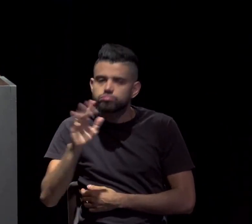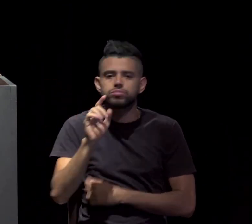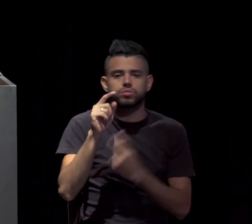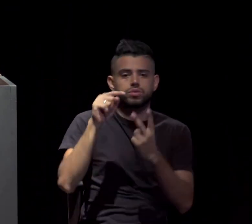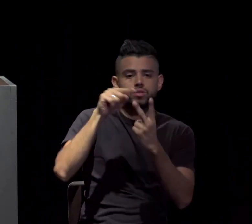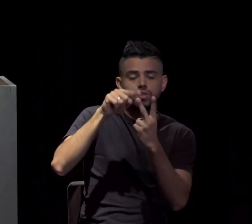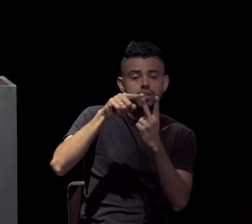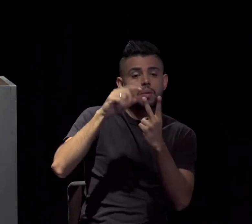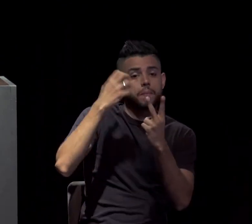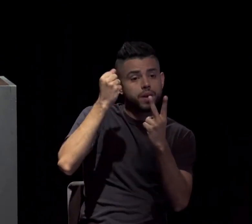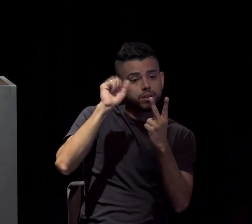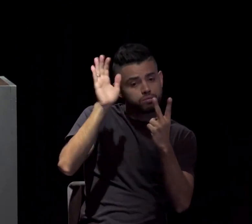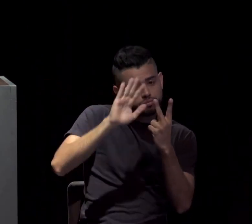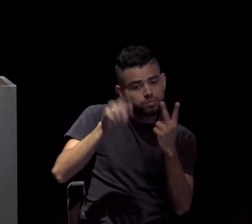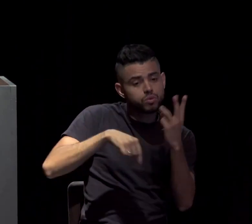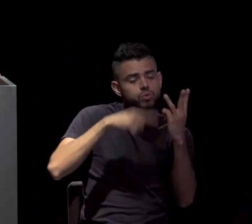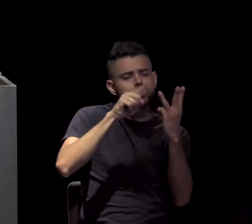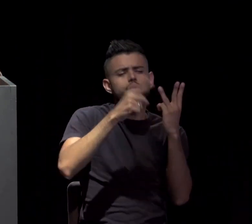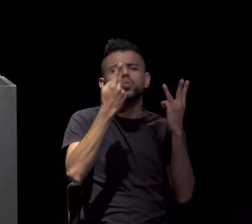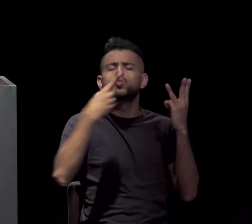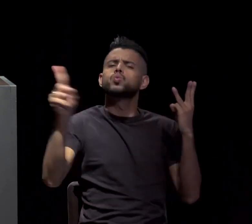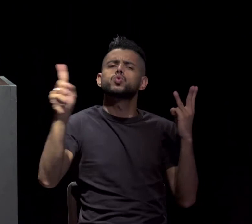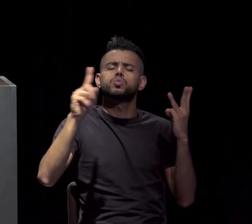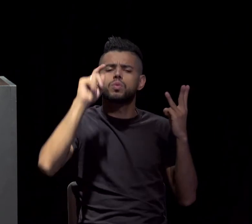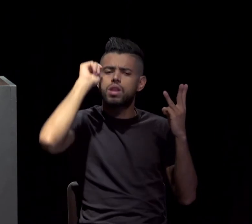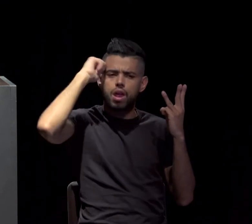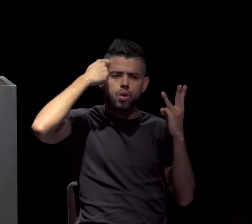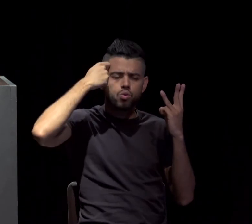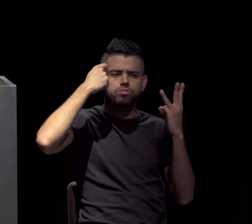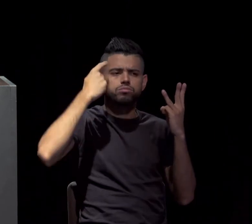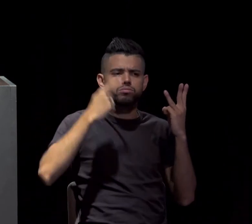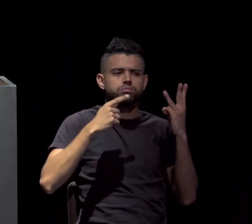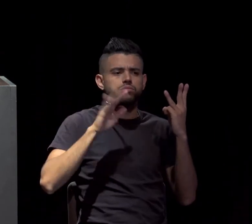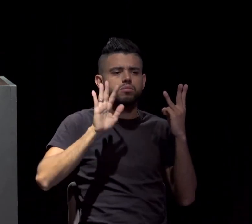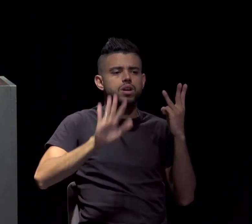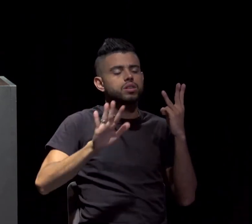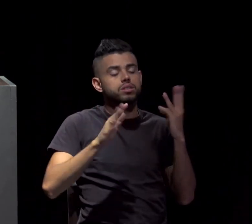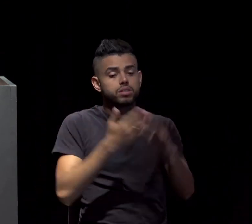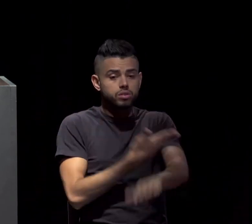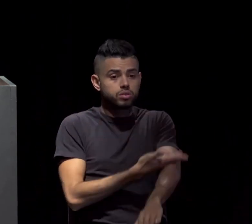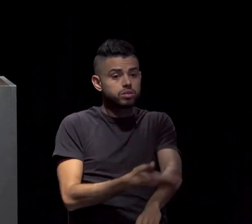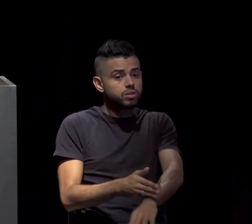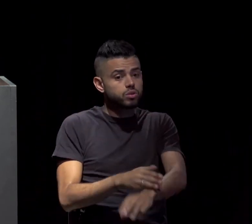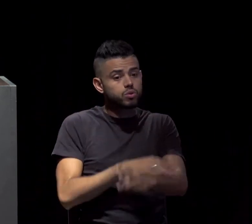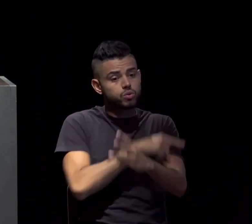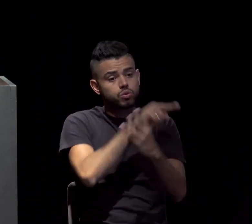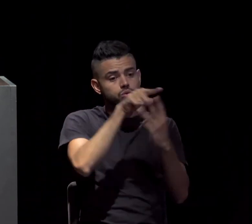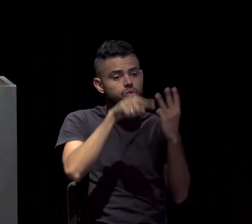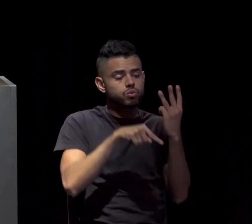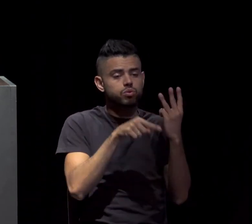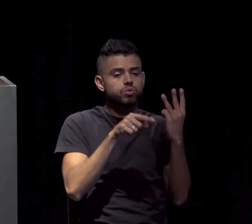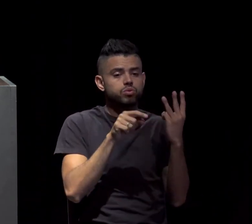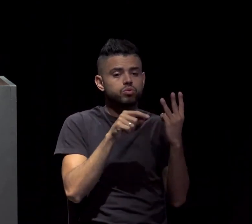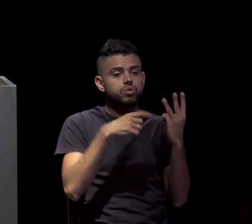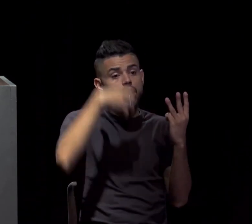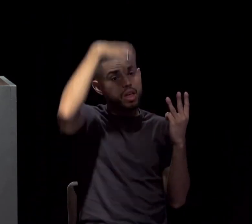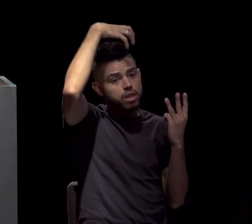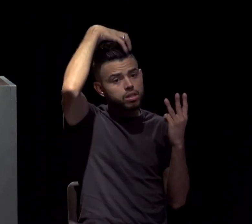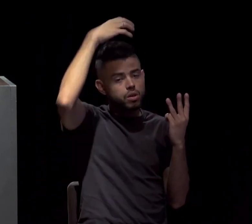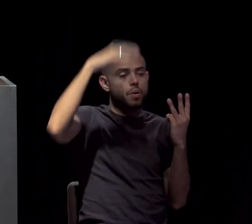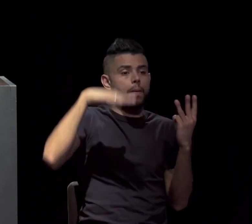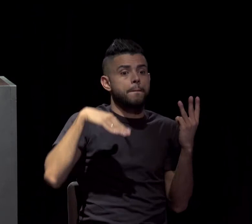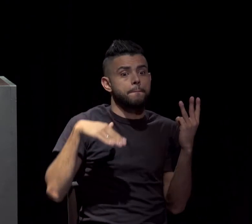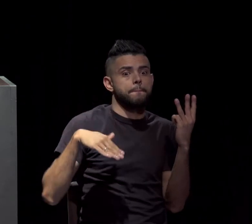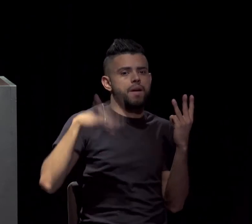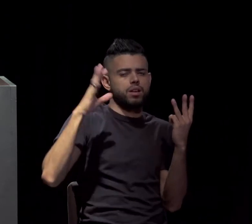saúda o último rei negro. Só que, pela tradição popular, dos 3 reis, o mais sagaz, o mais ágil